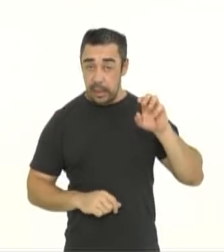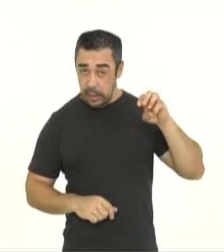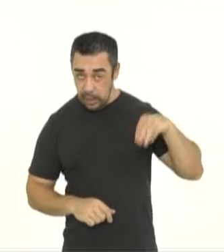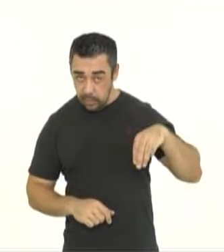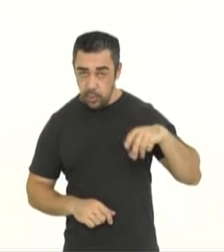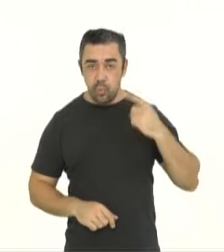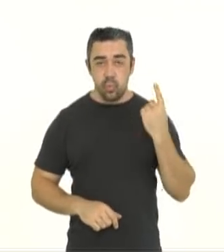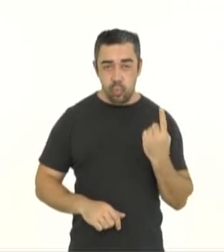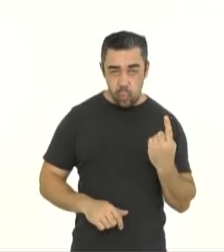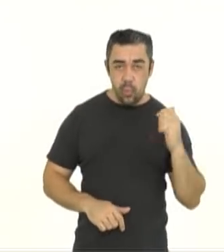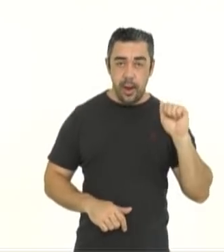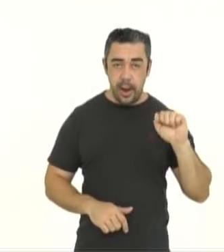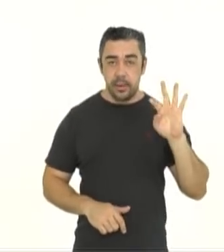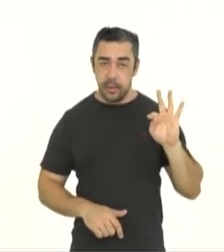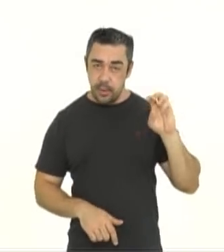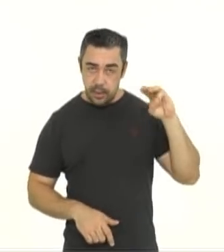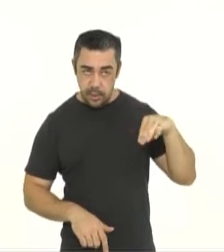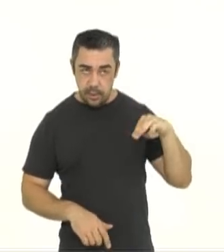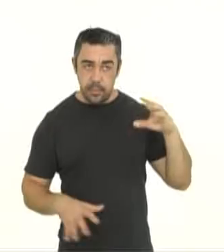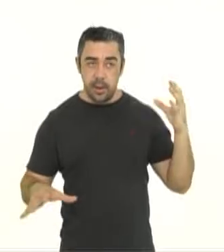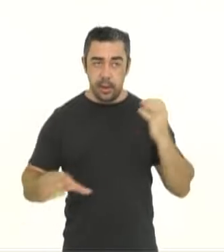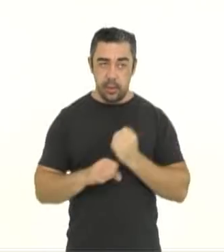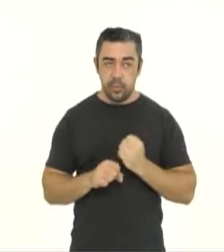1 ATM equivale a